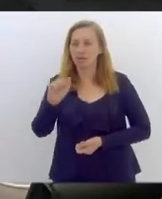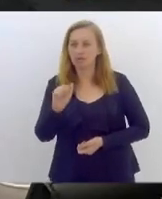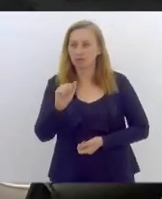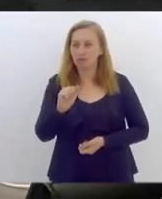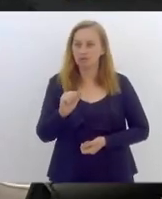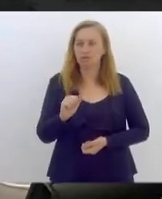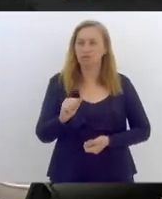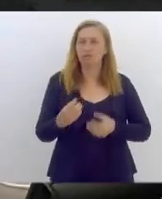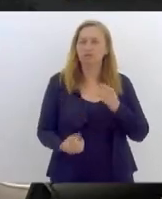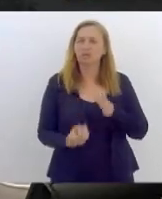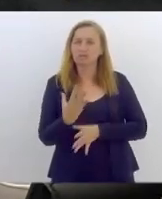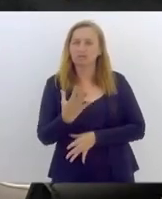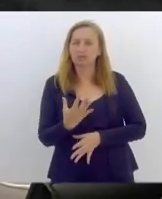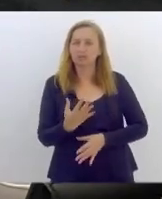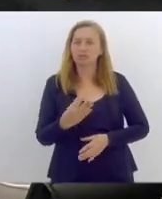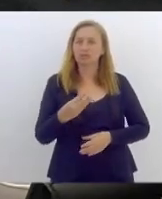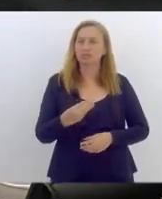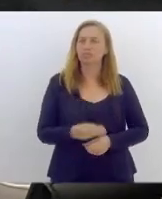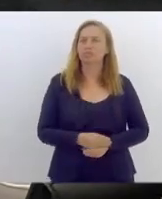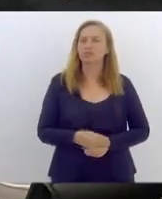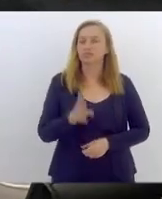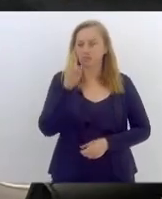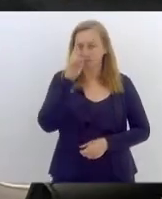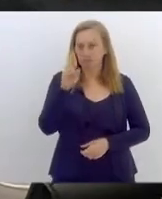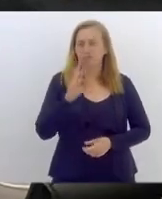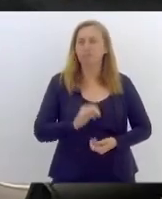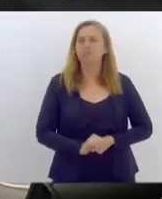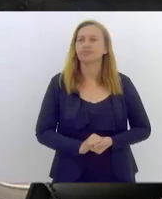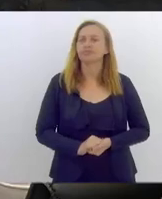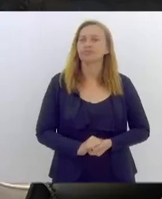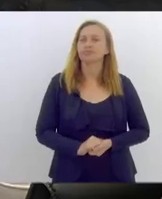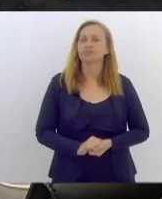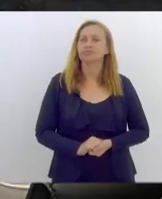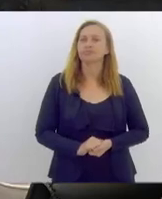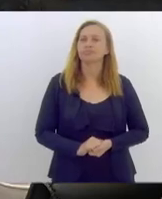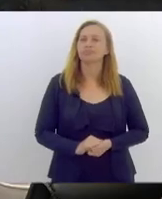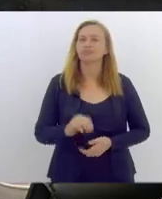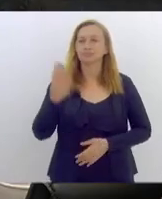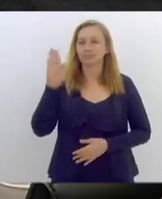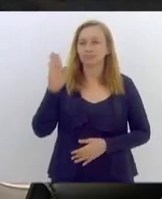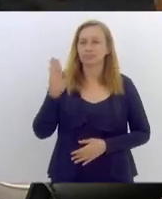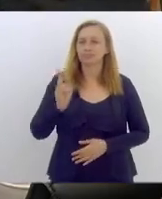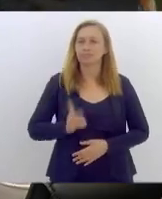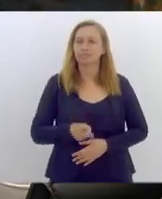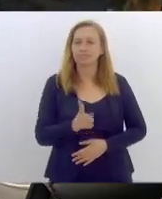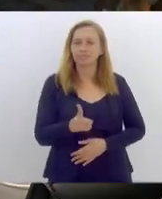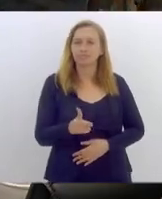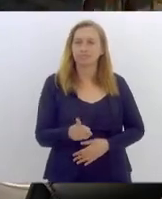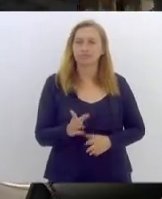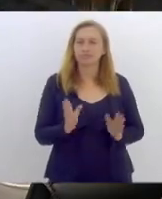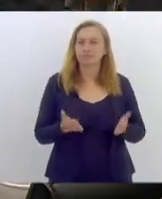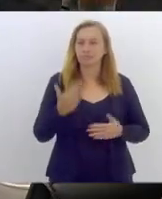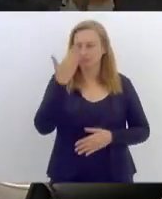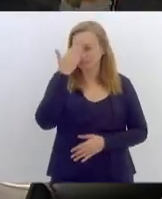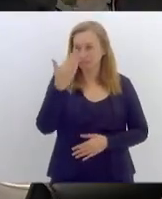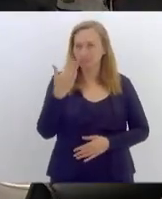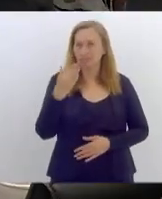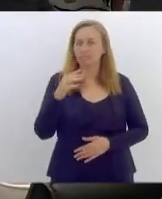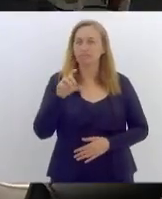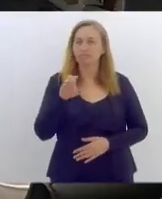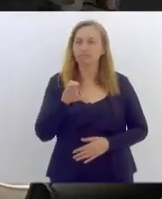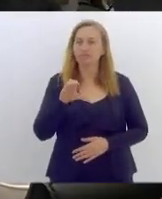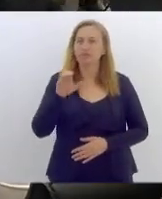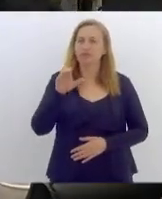seus fundadores e mestres. Vitor Gianotti, presente hoje e sempre. Muito obrigada, Cláudia